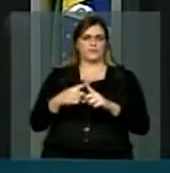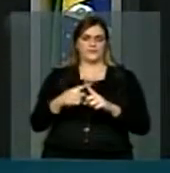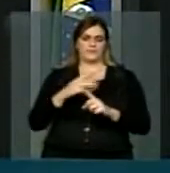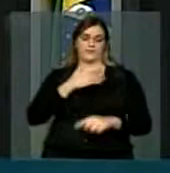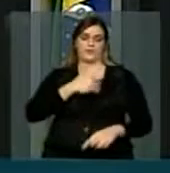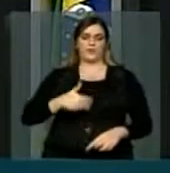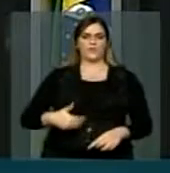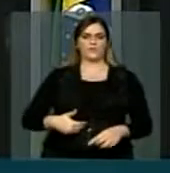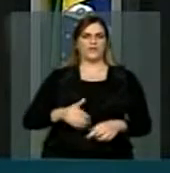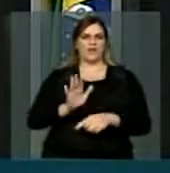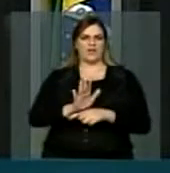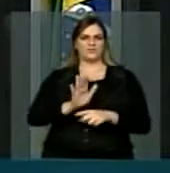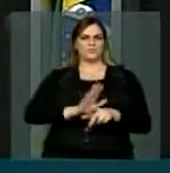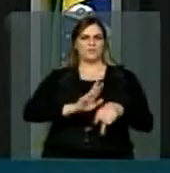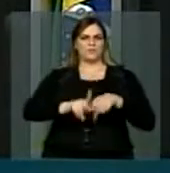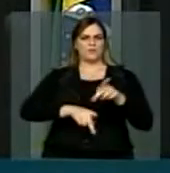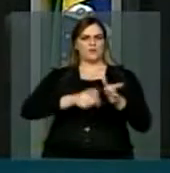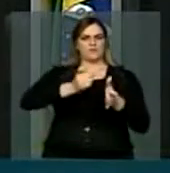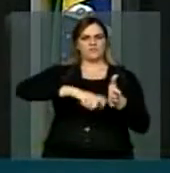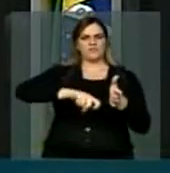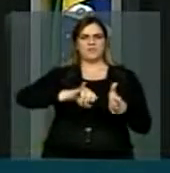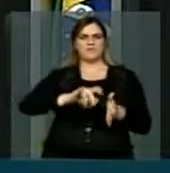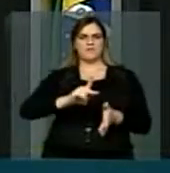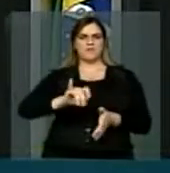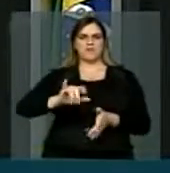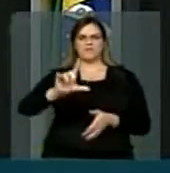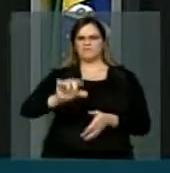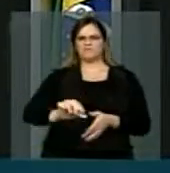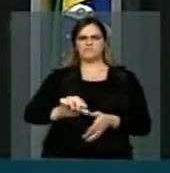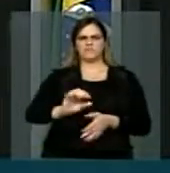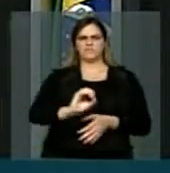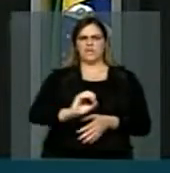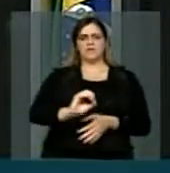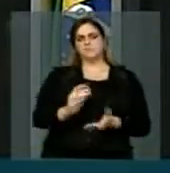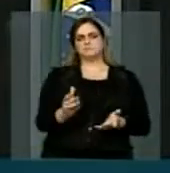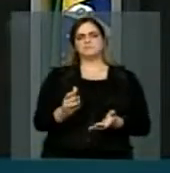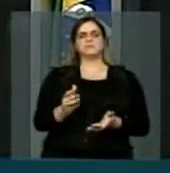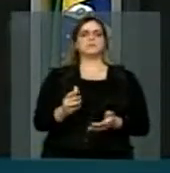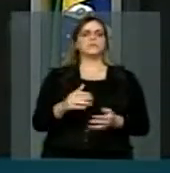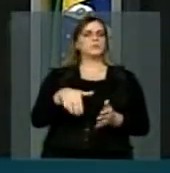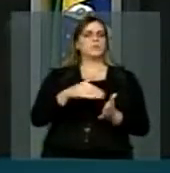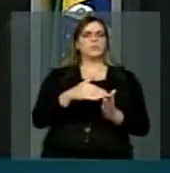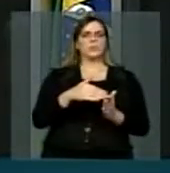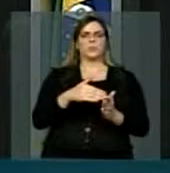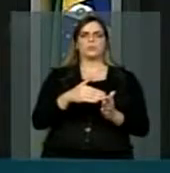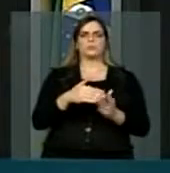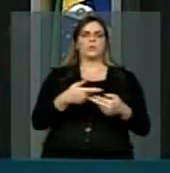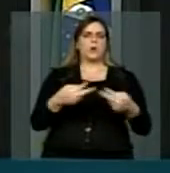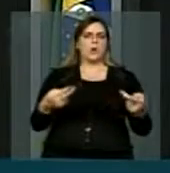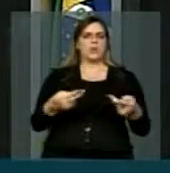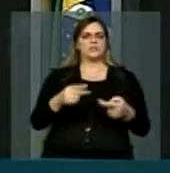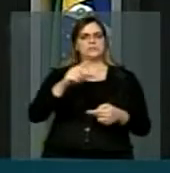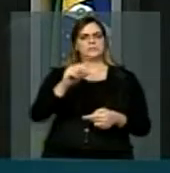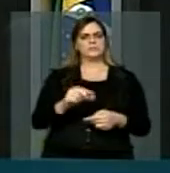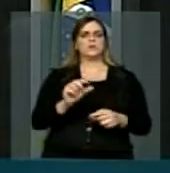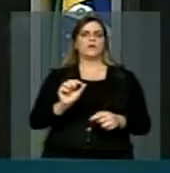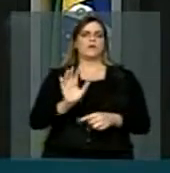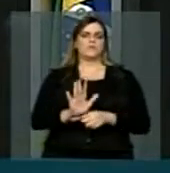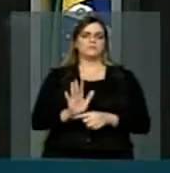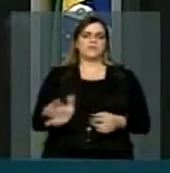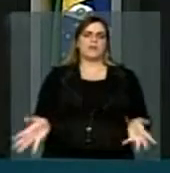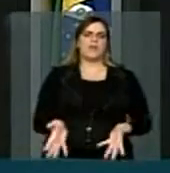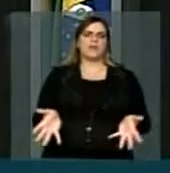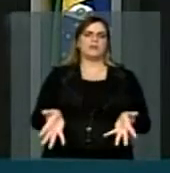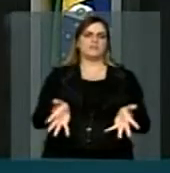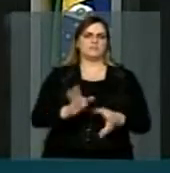isenção tributária do IPI e dos eletrodomésticos da linha branca, que foi uma medida tomada pelo